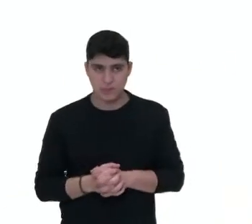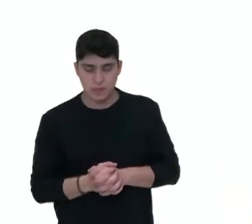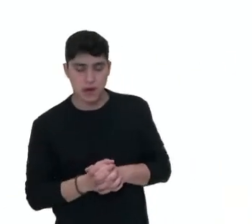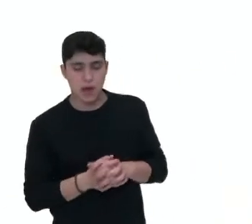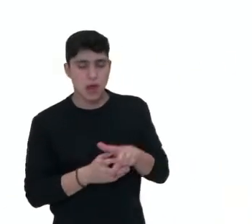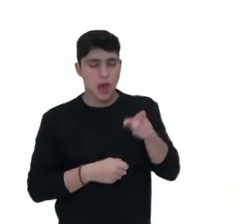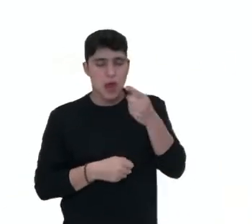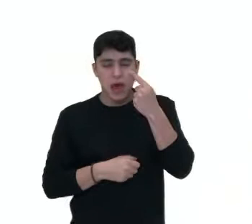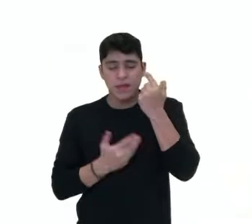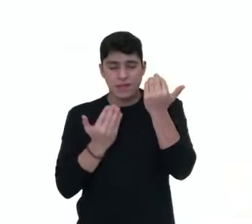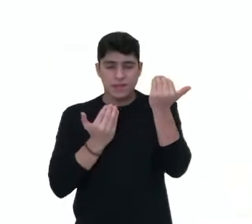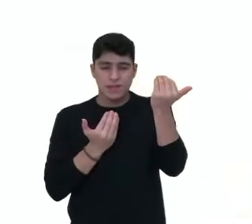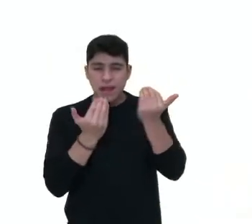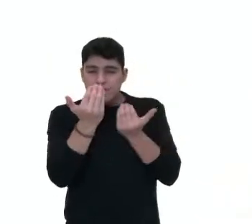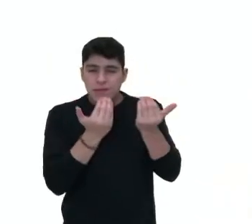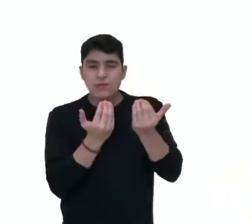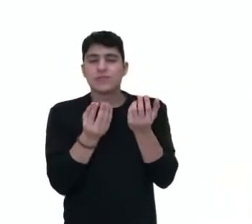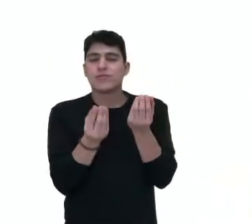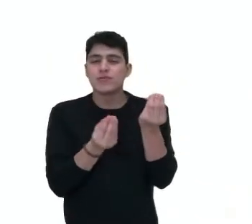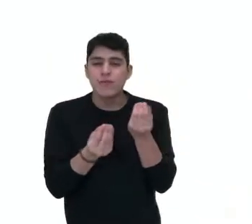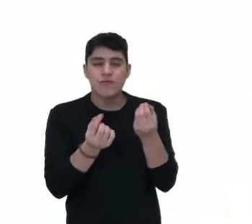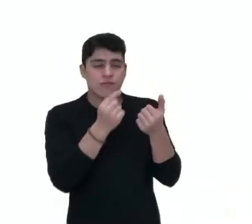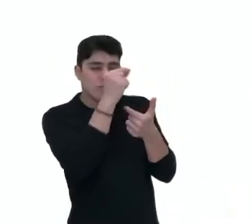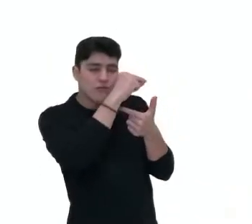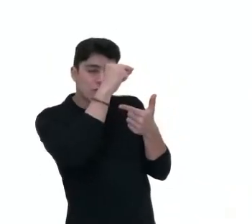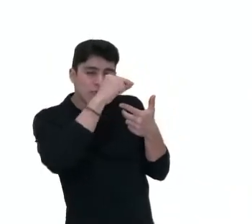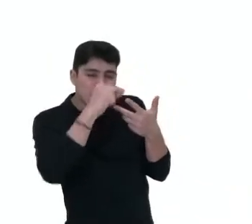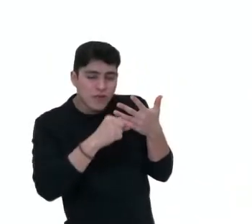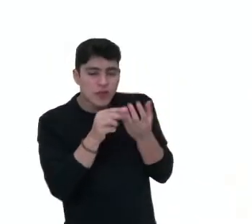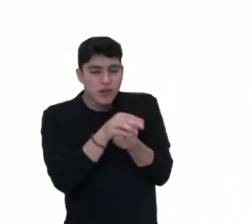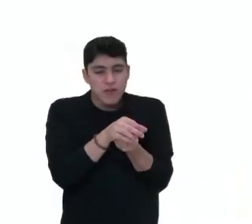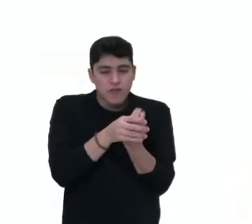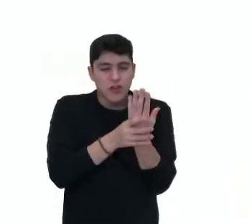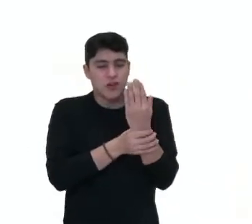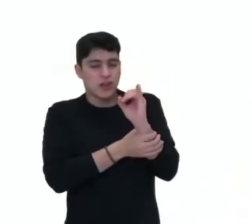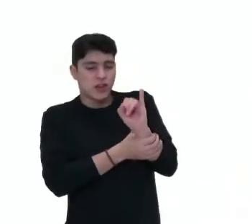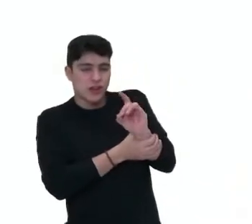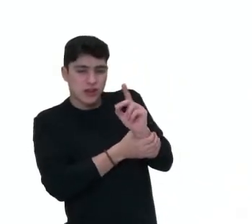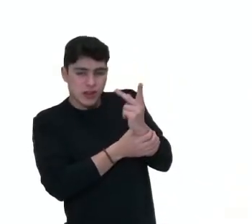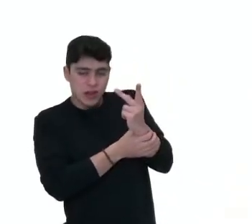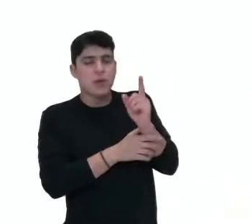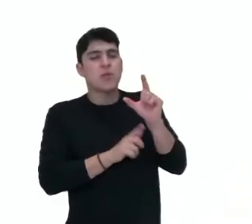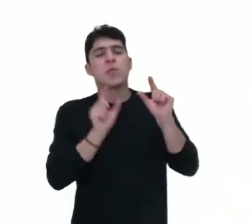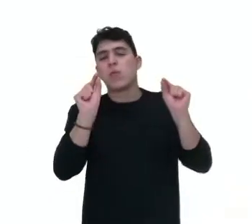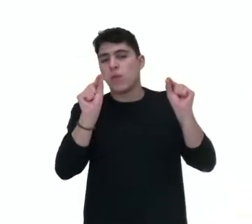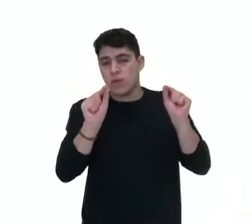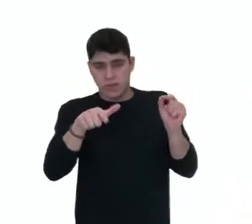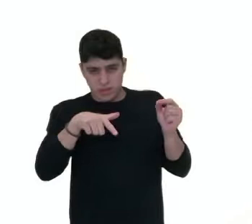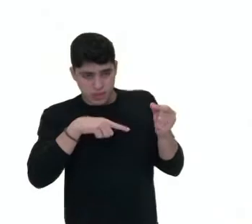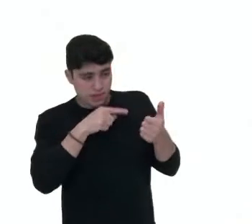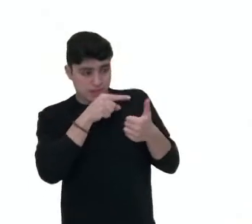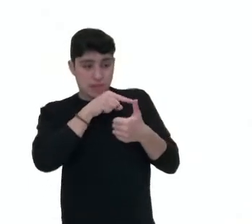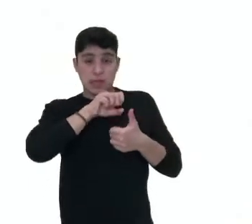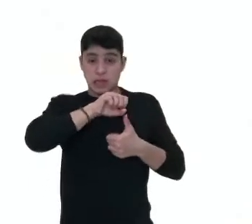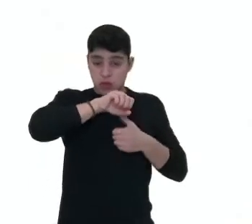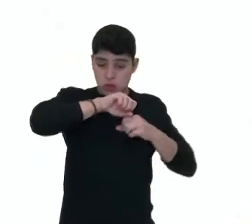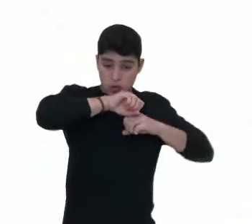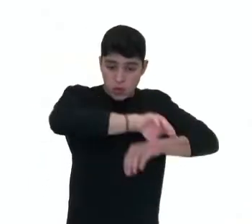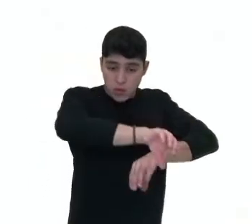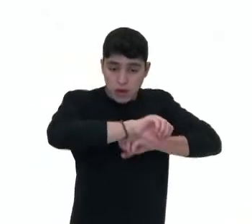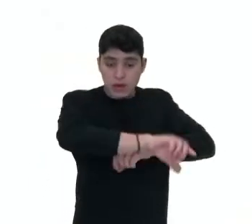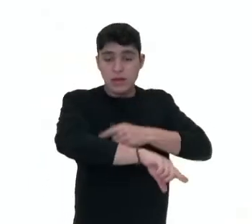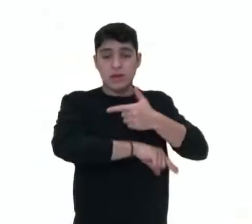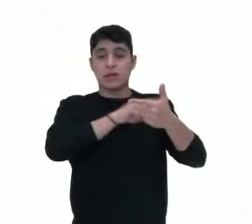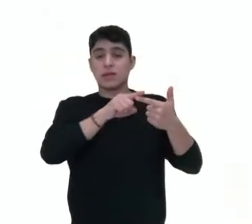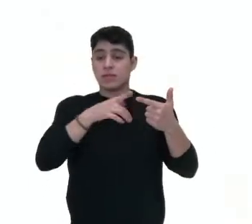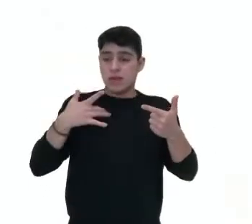quais são os fatores que compõem o IDH, ok? Então, os fatores são educação,